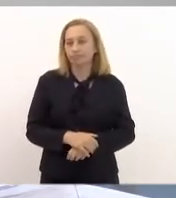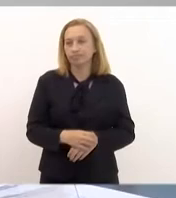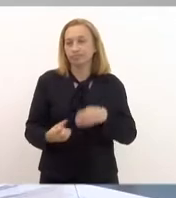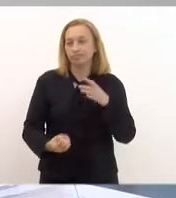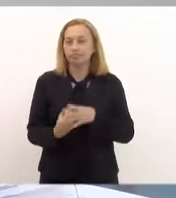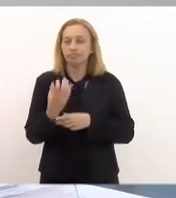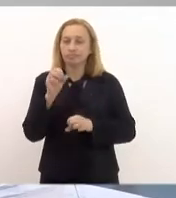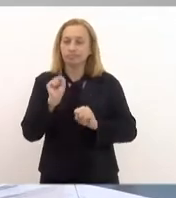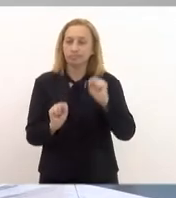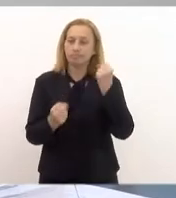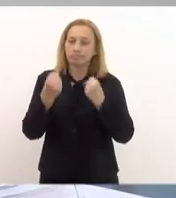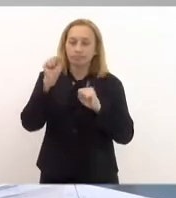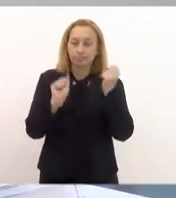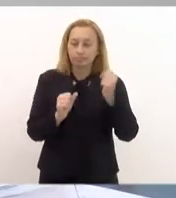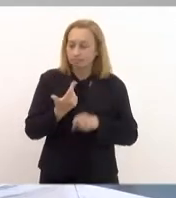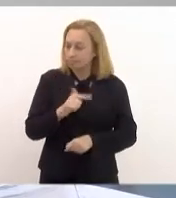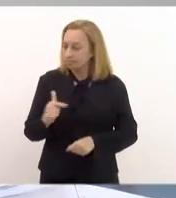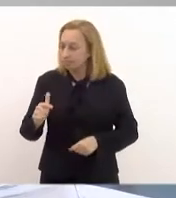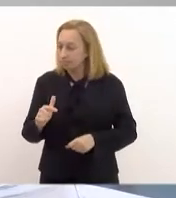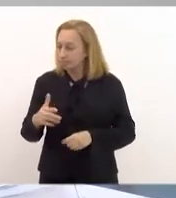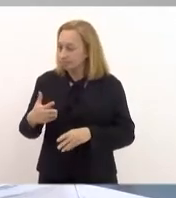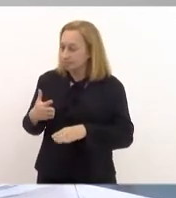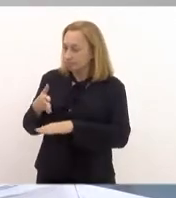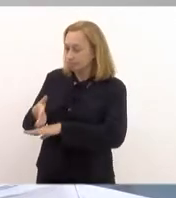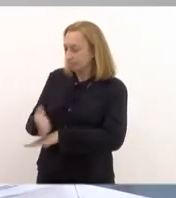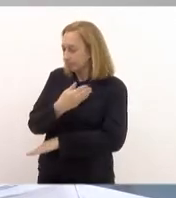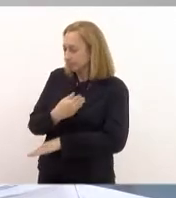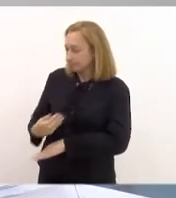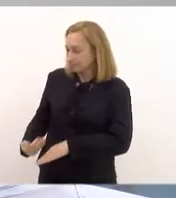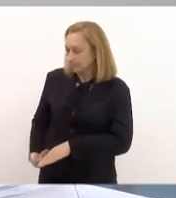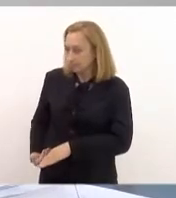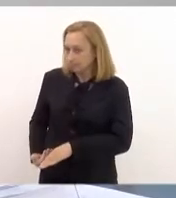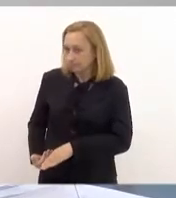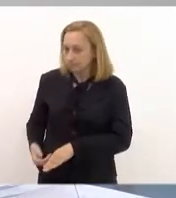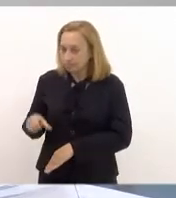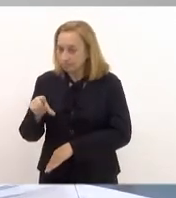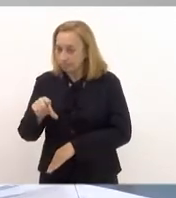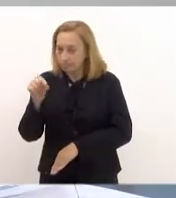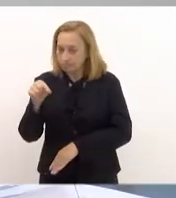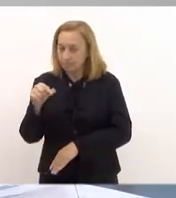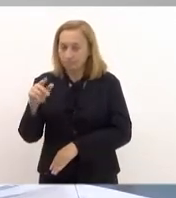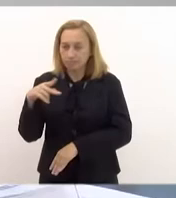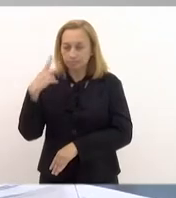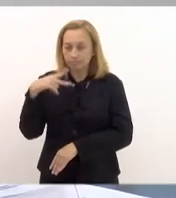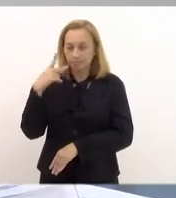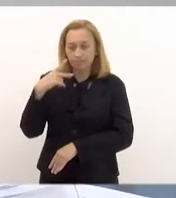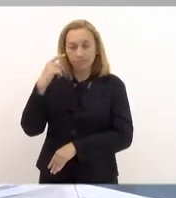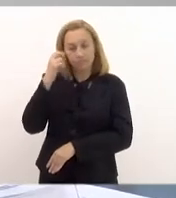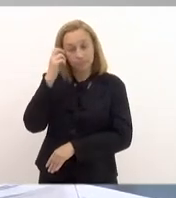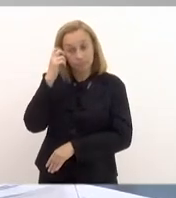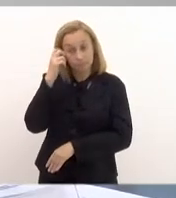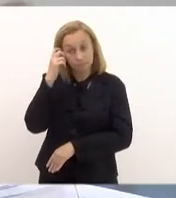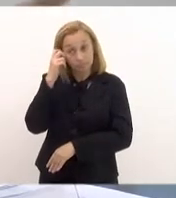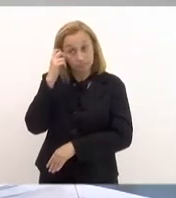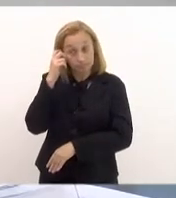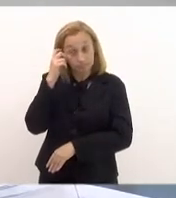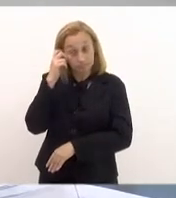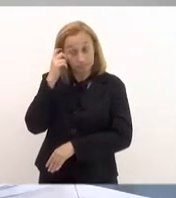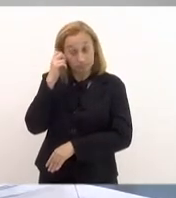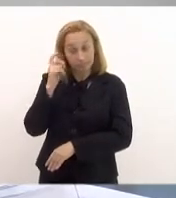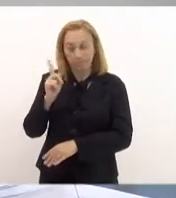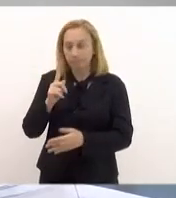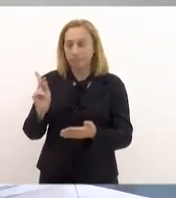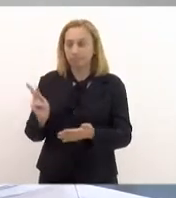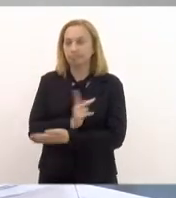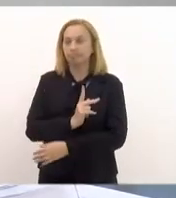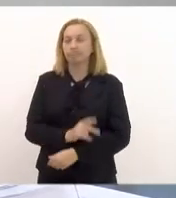industriais. Se não houver a entrada do governo com uma decisão política, tal fato não